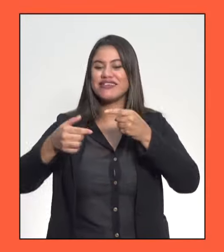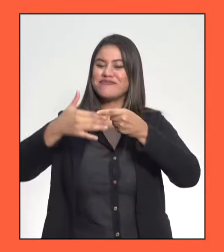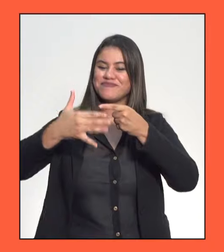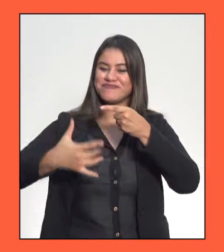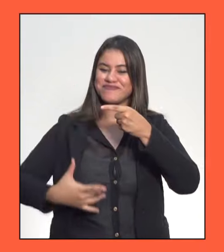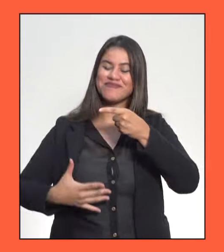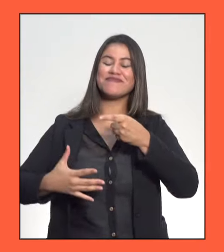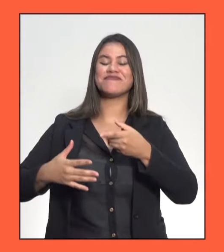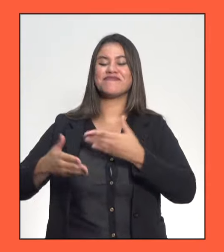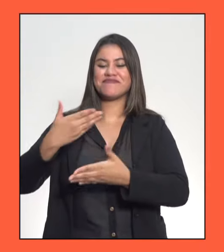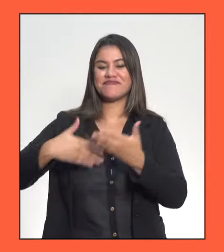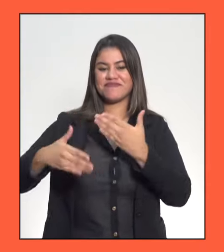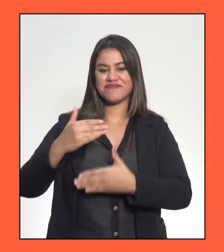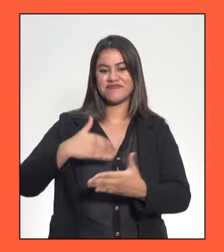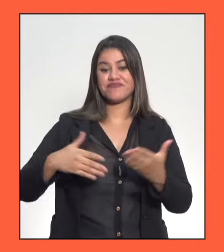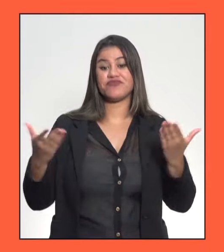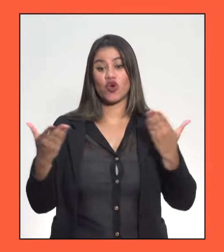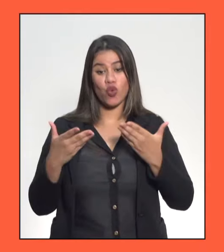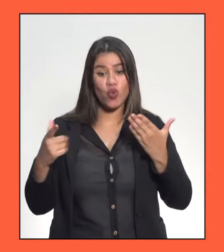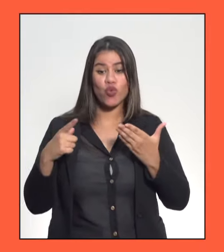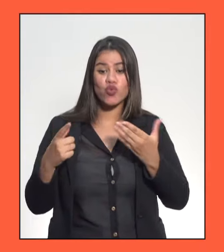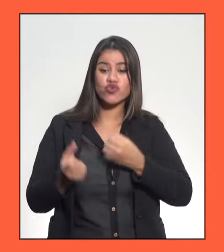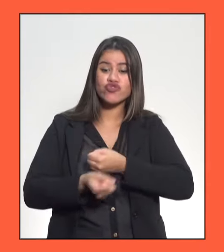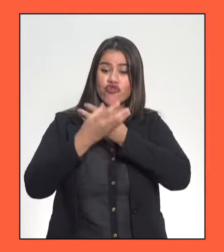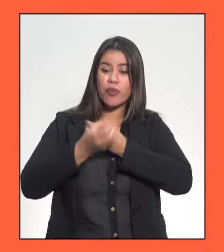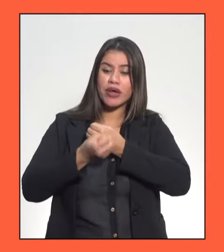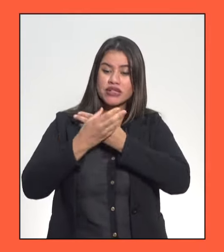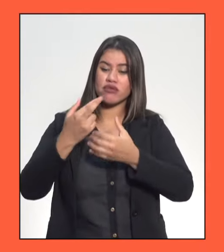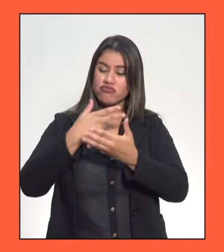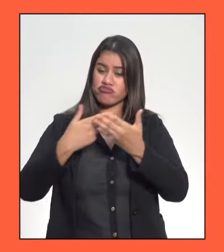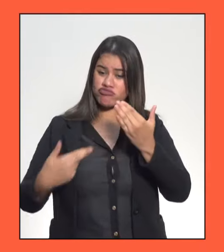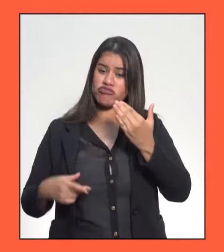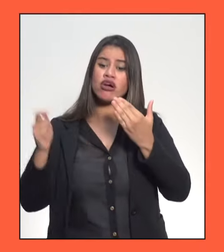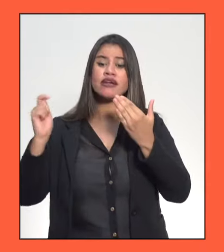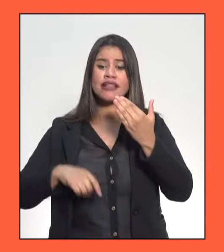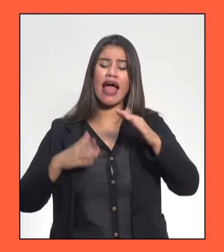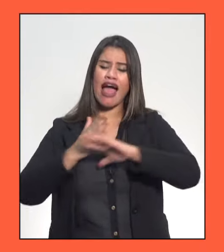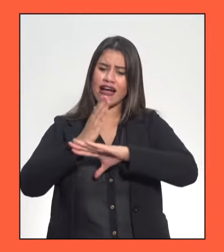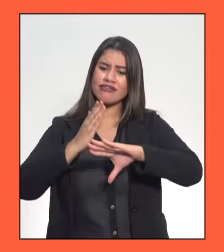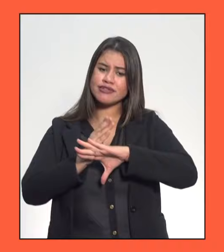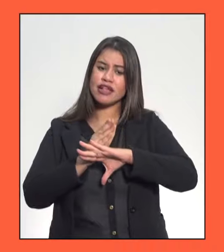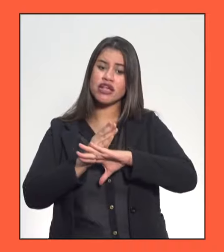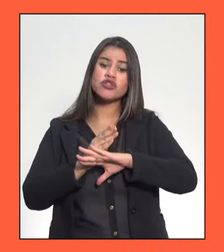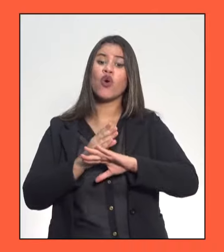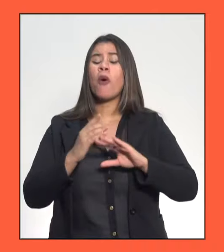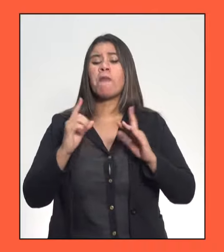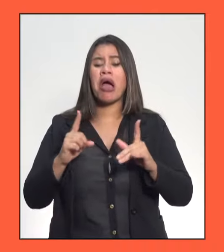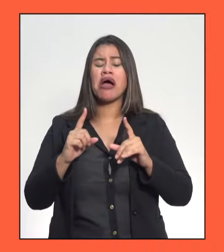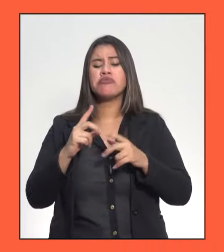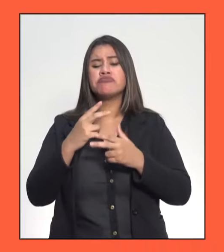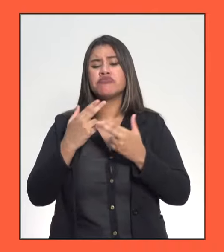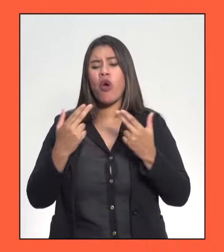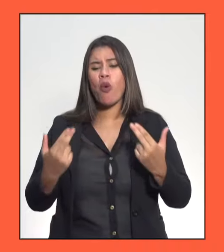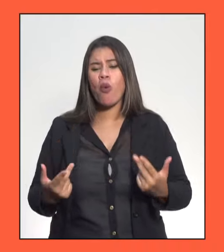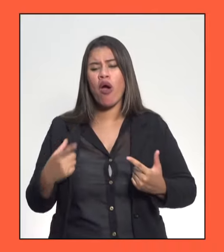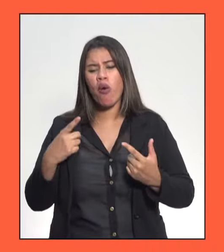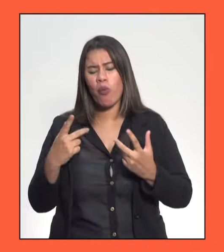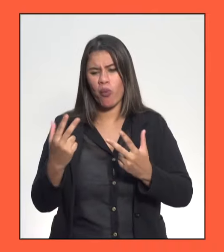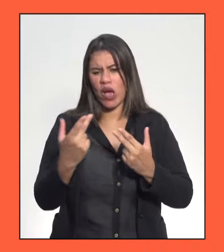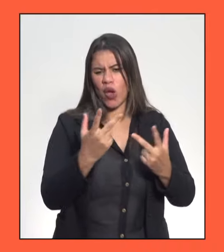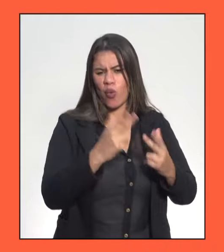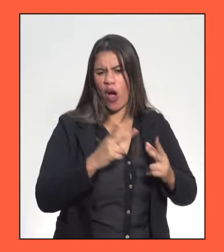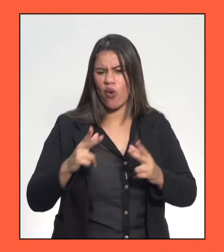lá. Hoje em dia, temos muitas maneiras de nos informar. Mas será que todas elas são iguais? Faça o slide de novo, por favor.